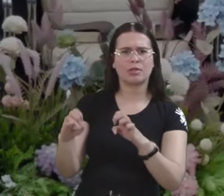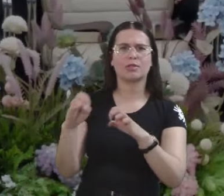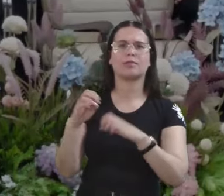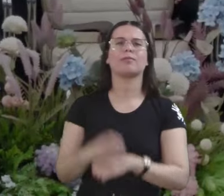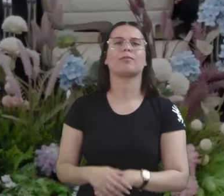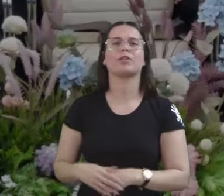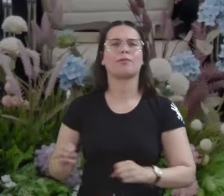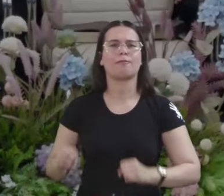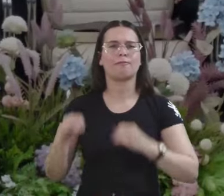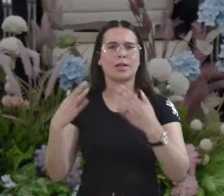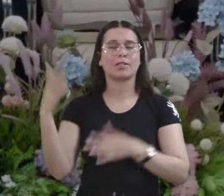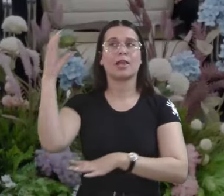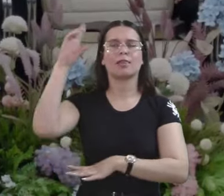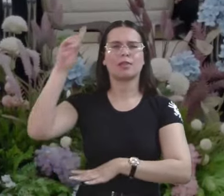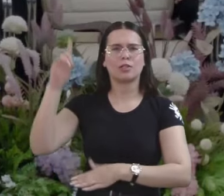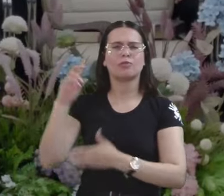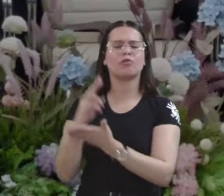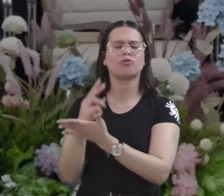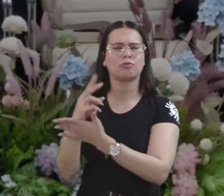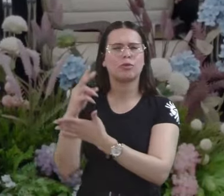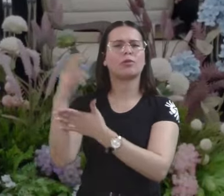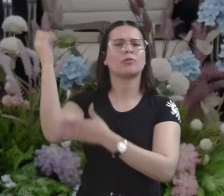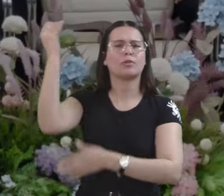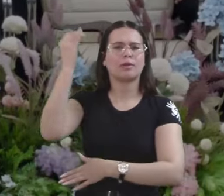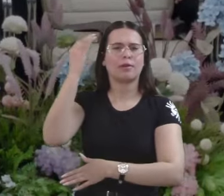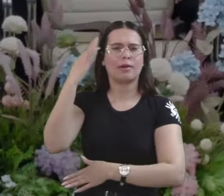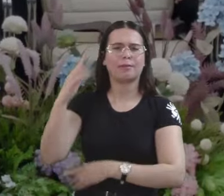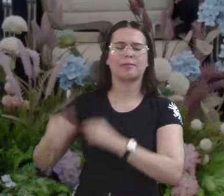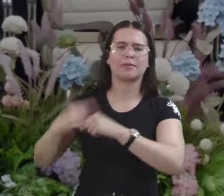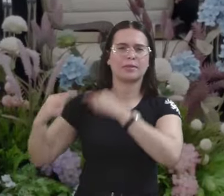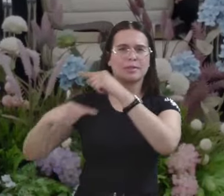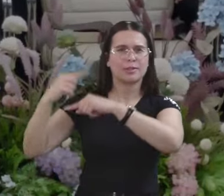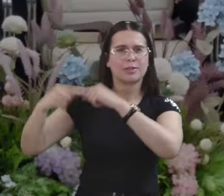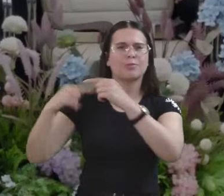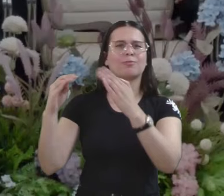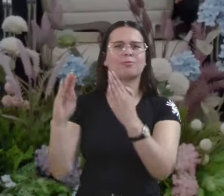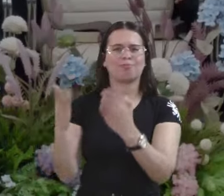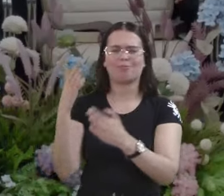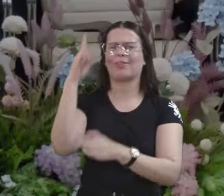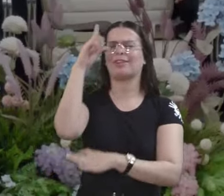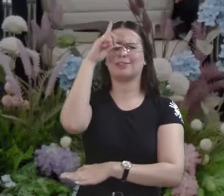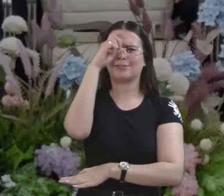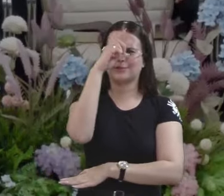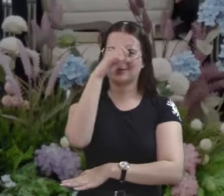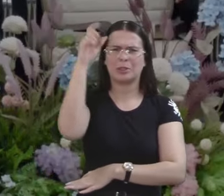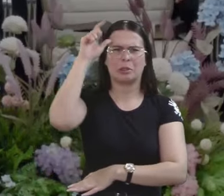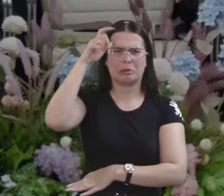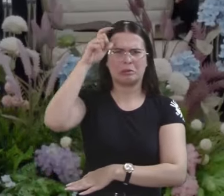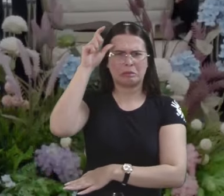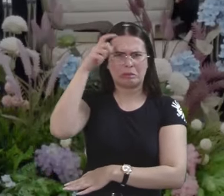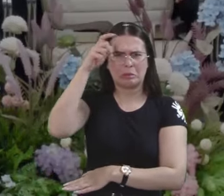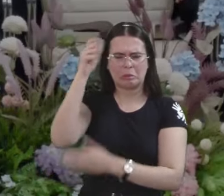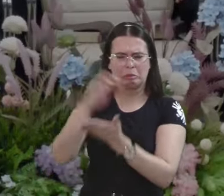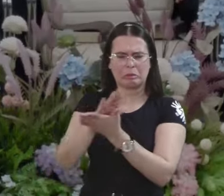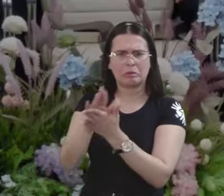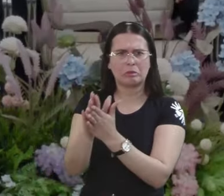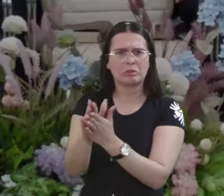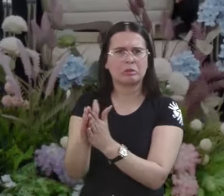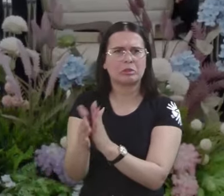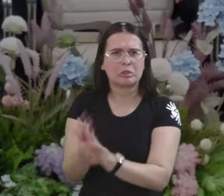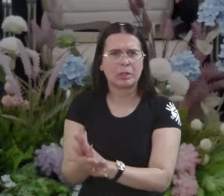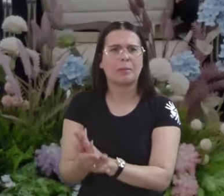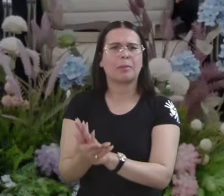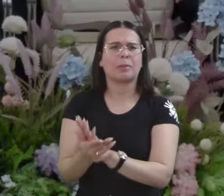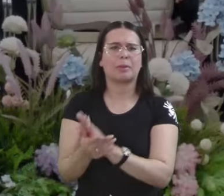Congresso, e Deus nos deu graça. Mas a geração de hoje é difícil. O diabo está buscando liminar nos tribunais